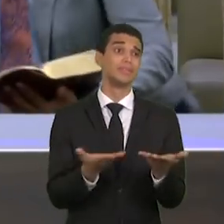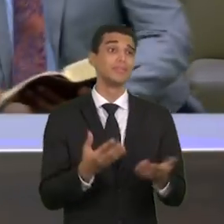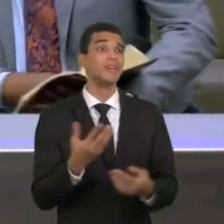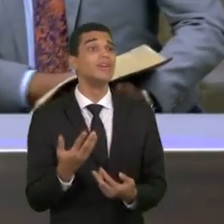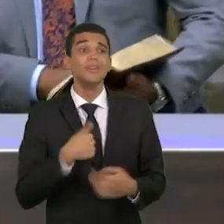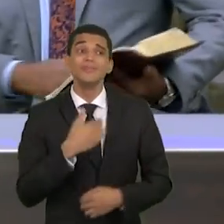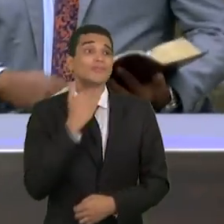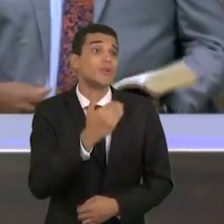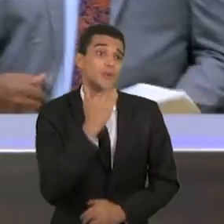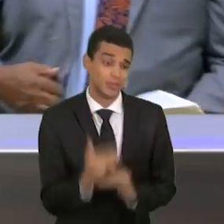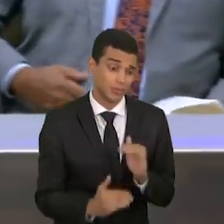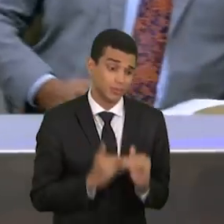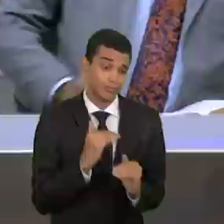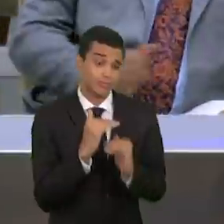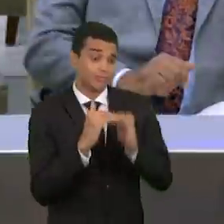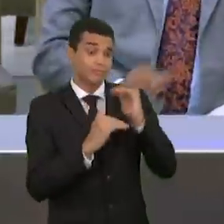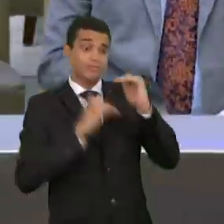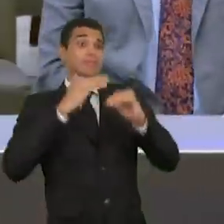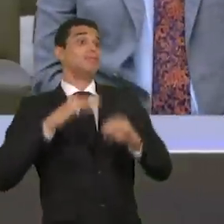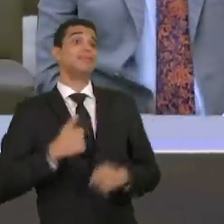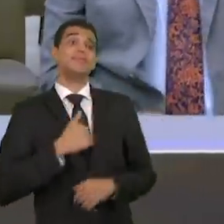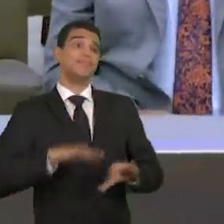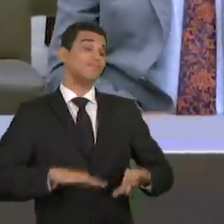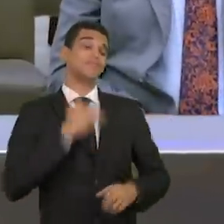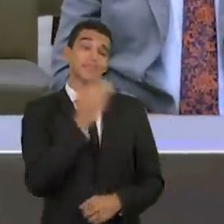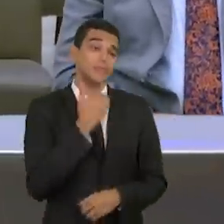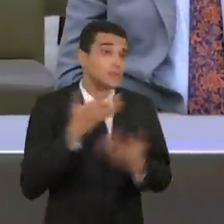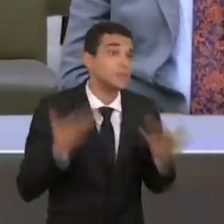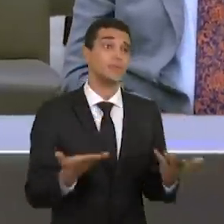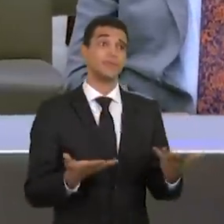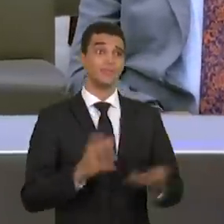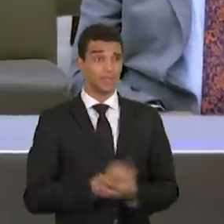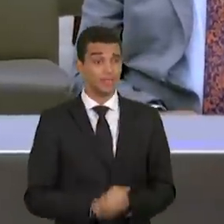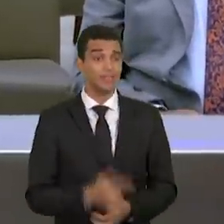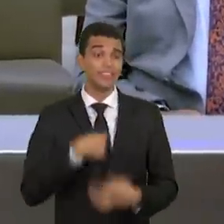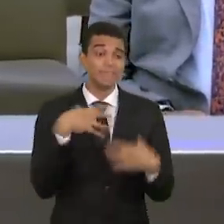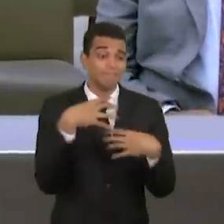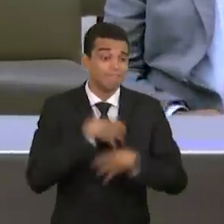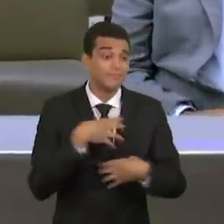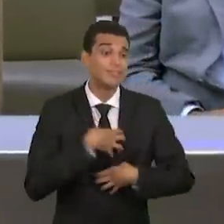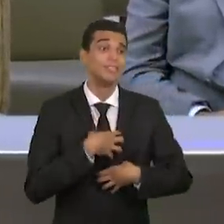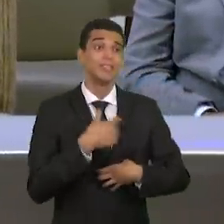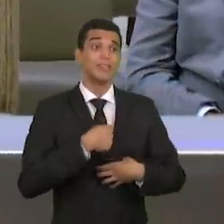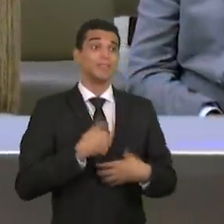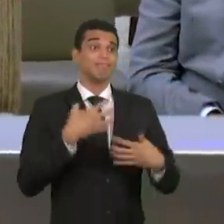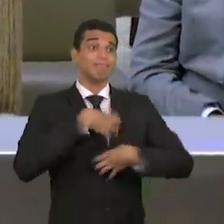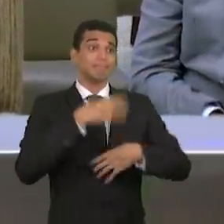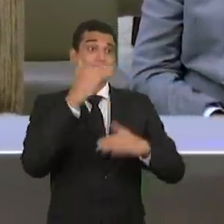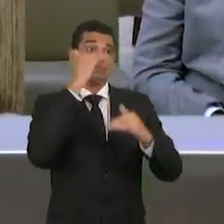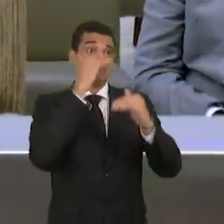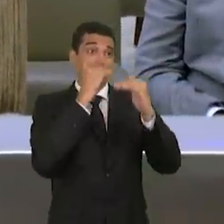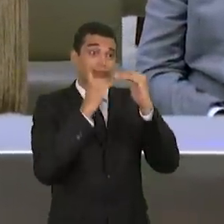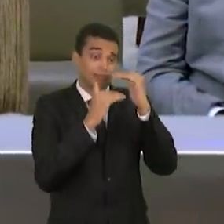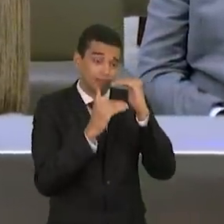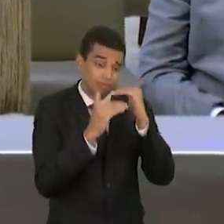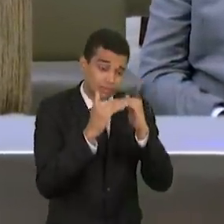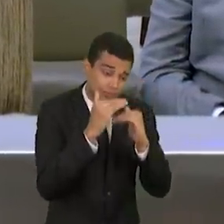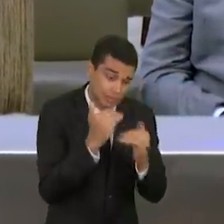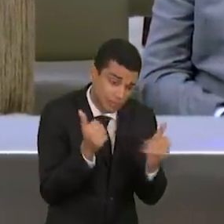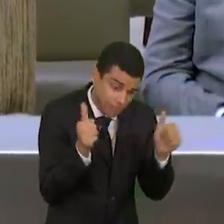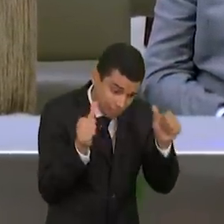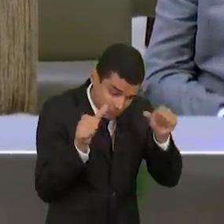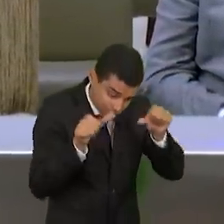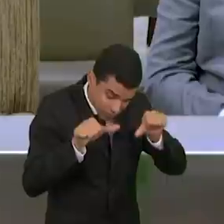está dizendo, progressão. E eu sinto que estou descendo ao